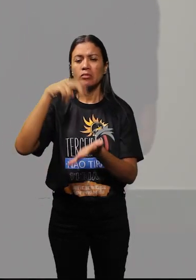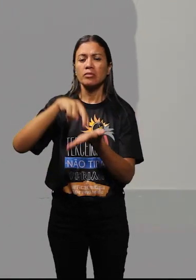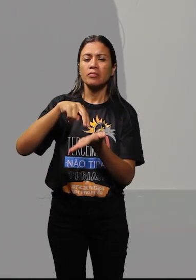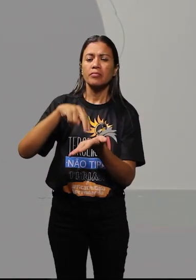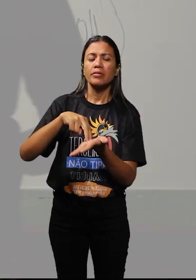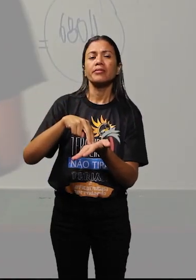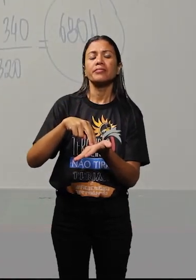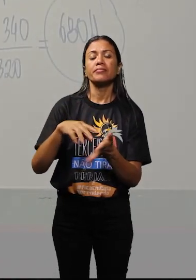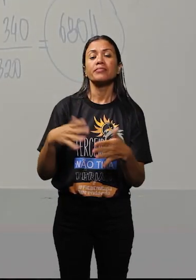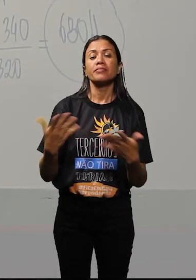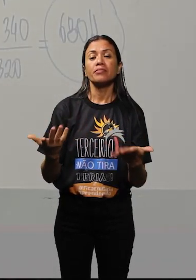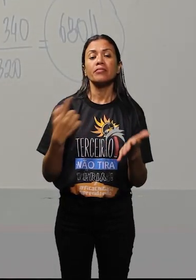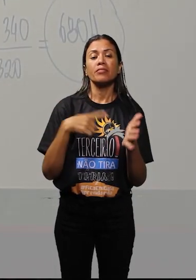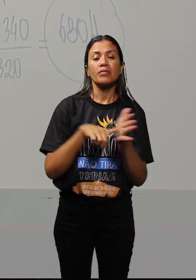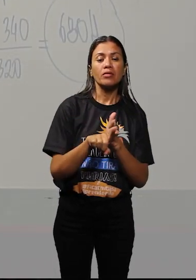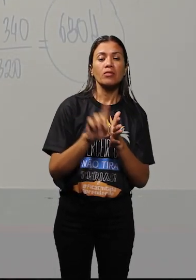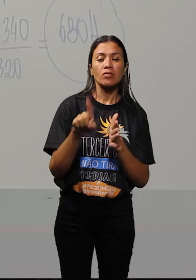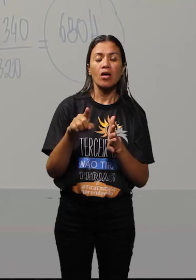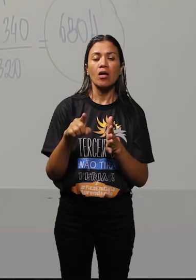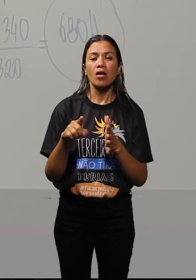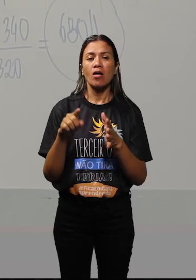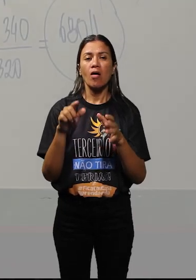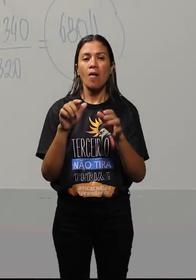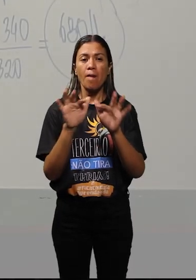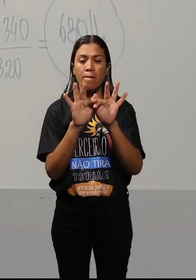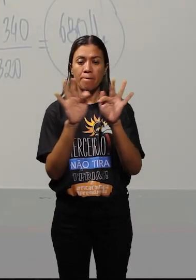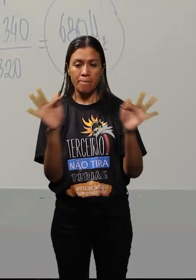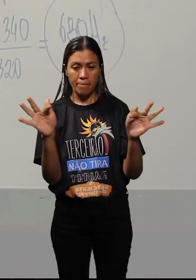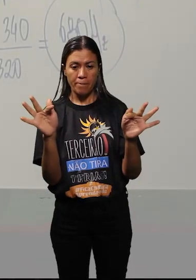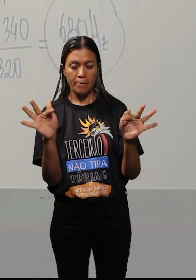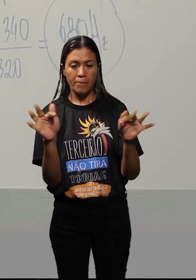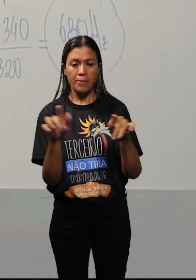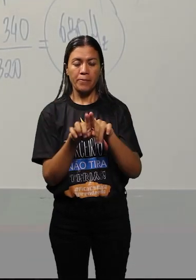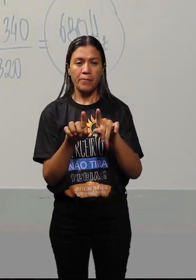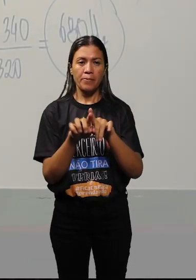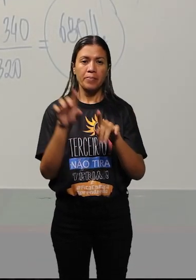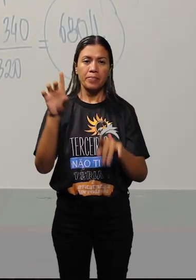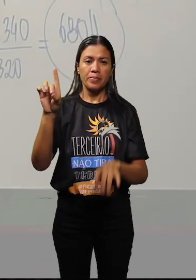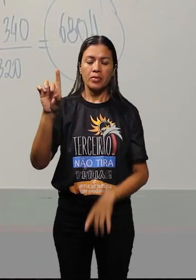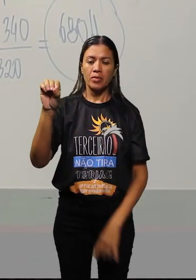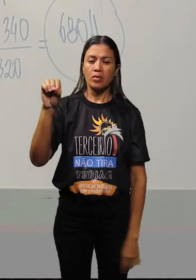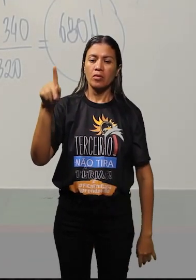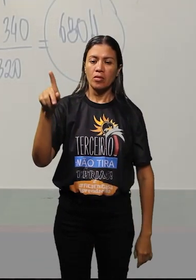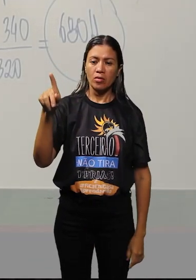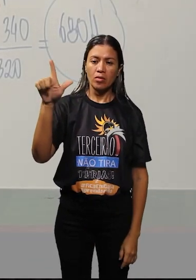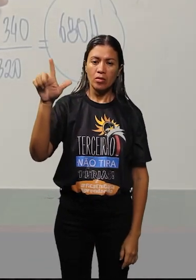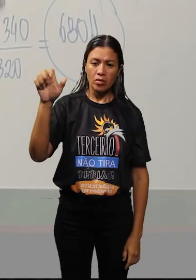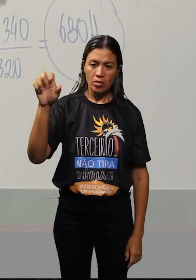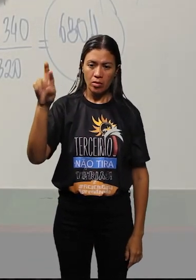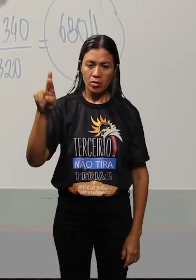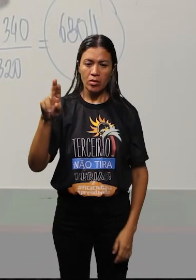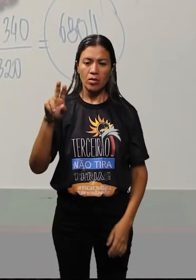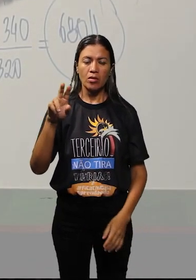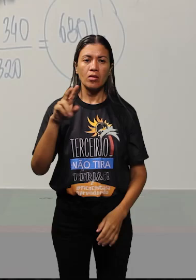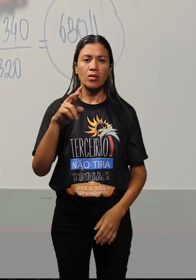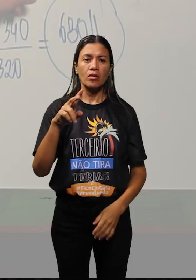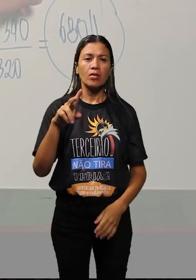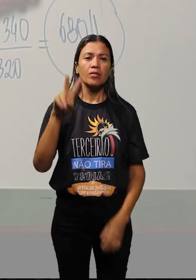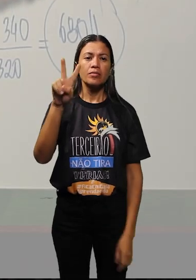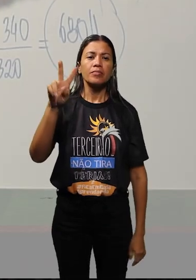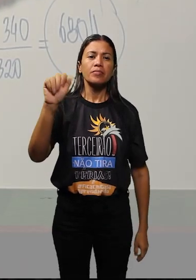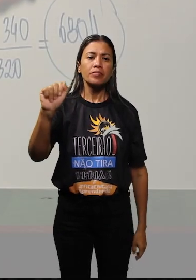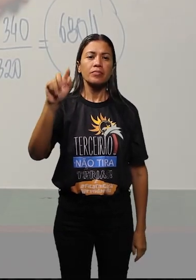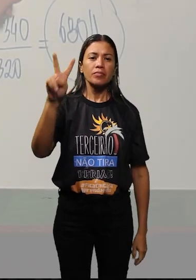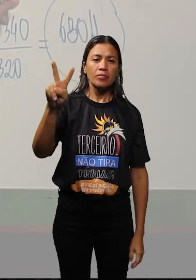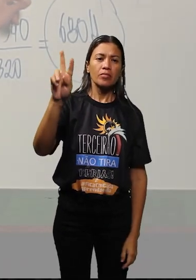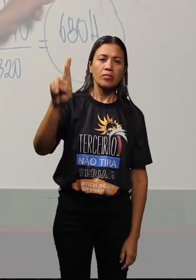Bem, quando você jogar na equação, tá aqui a equação do efeito Doppler, frequência aparente, frequência real, velocidade do som, mais ou menos